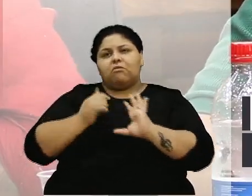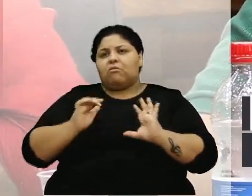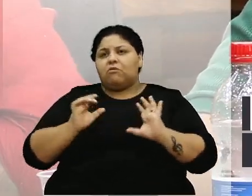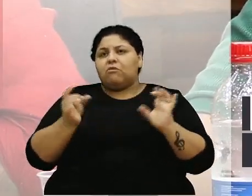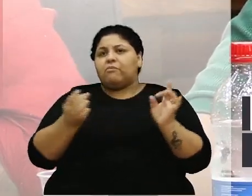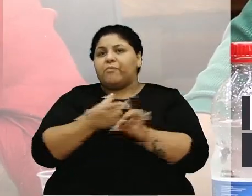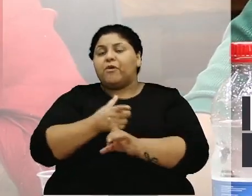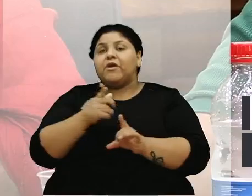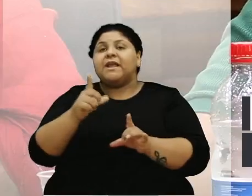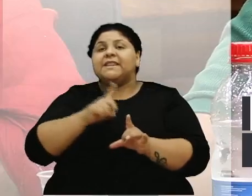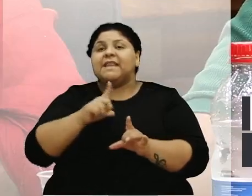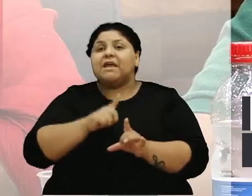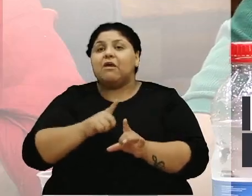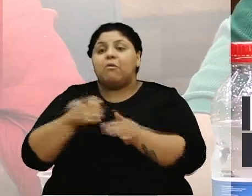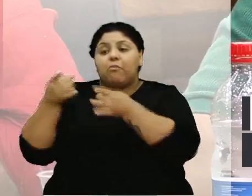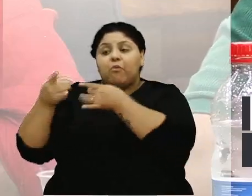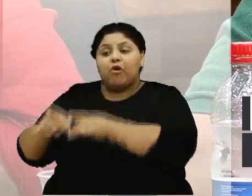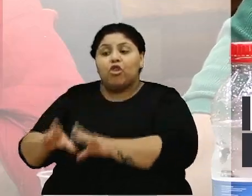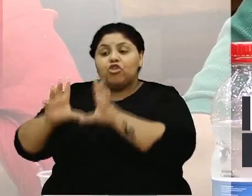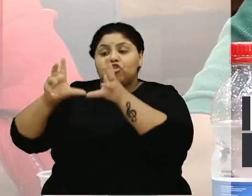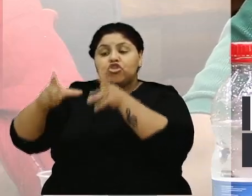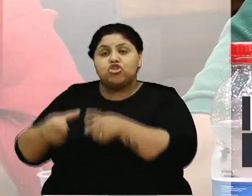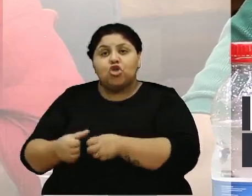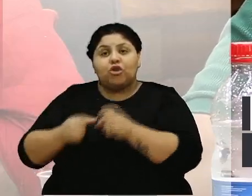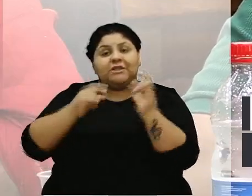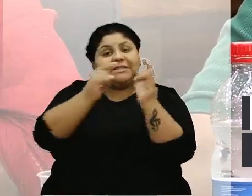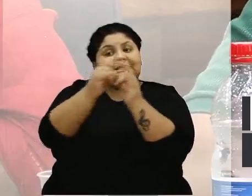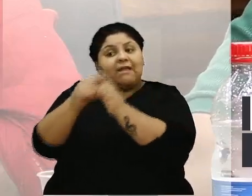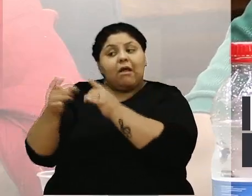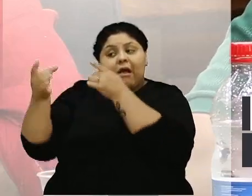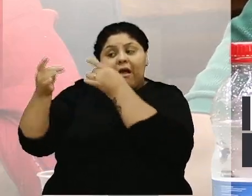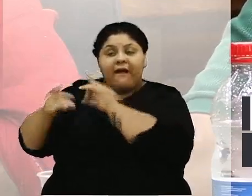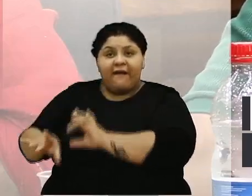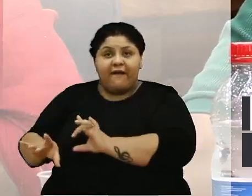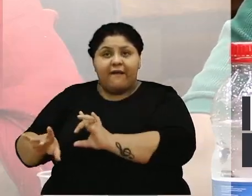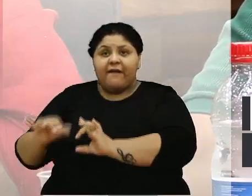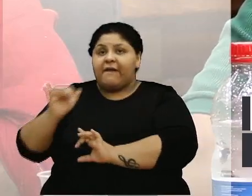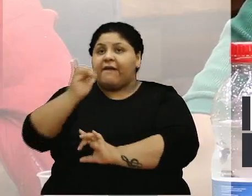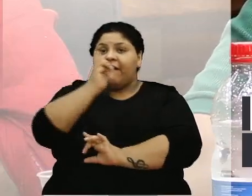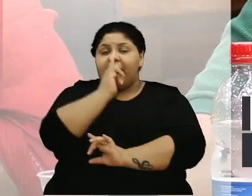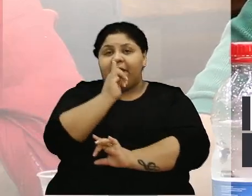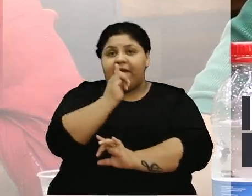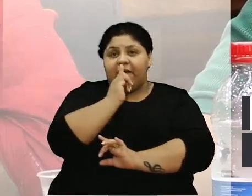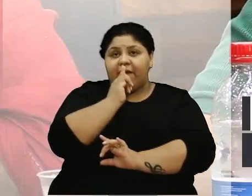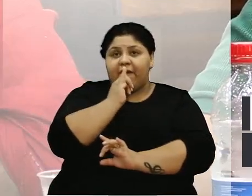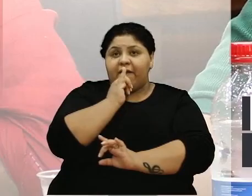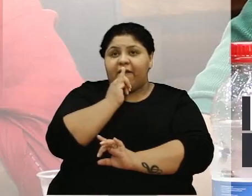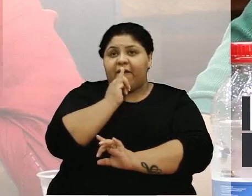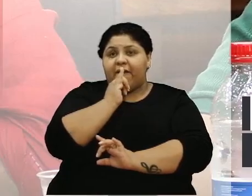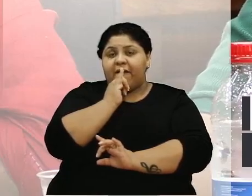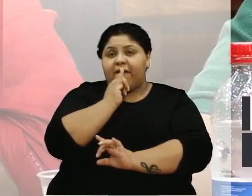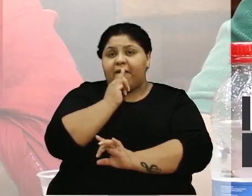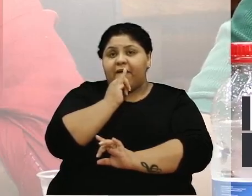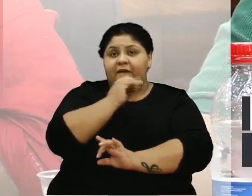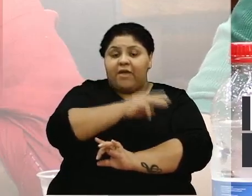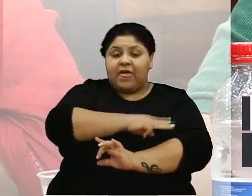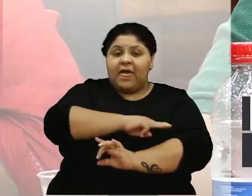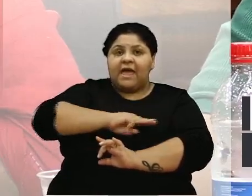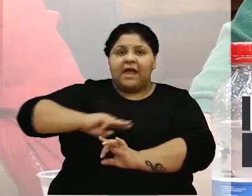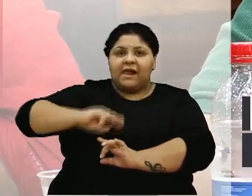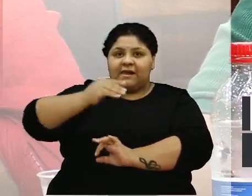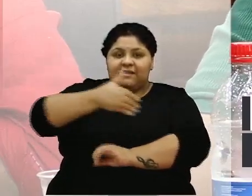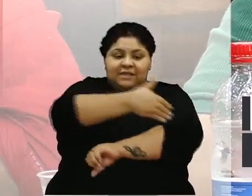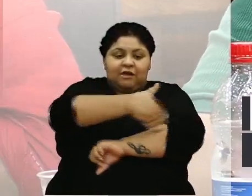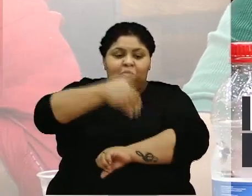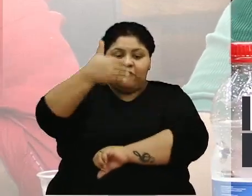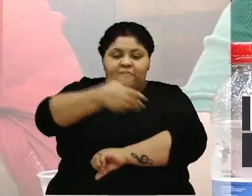ter, porque elas foram afetadas. Todas as instituições que foram afetadas, como, por exemplo, ali essa cobrança que o senhor faz ali na Visate, mas tem que ter projeto. O